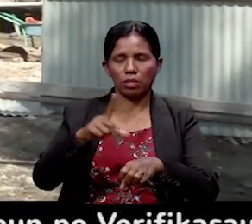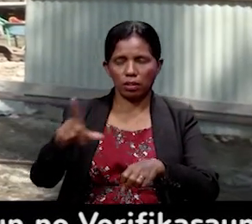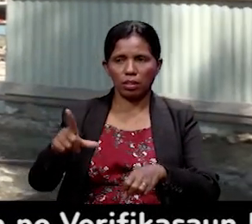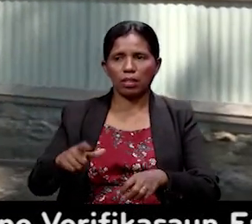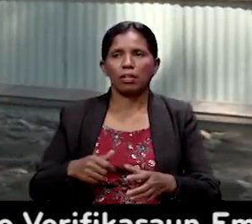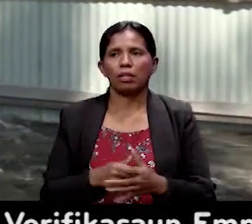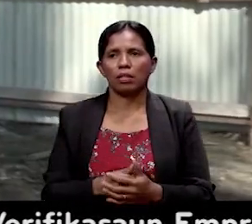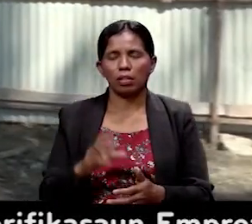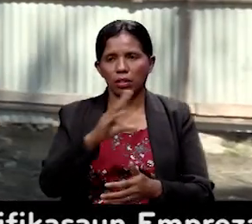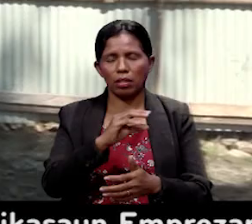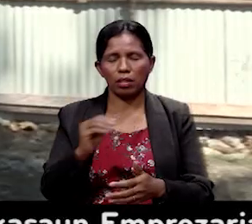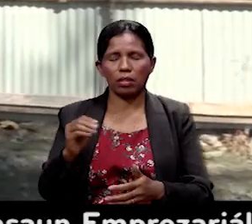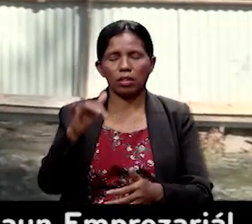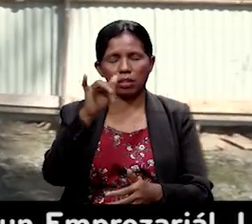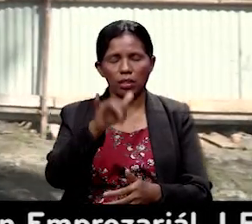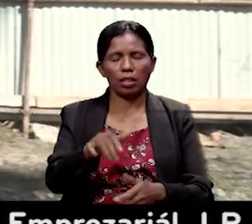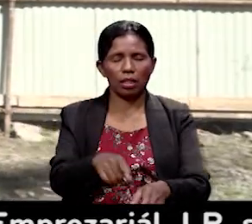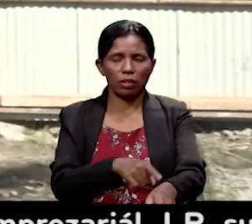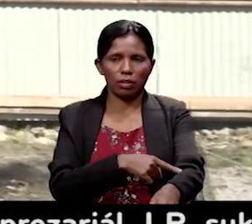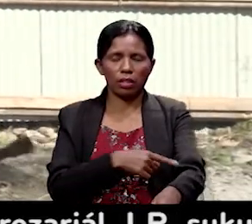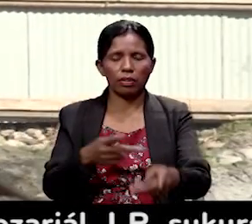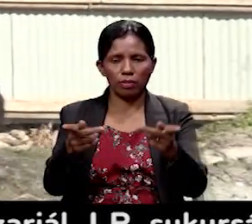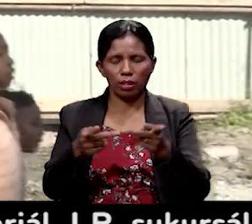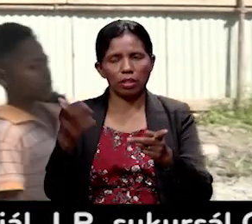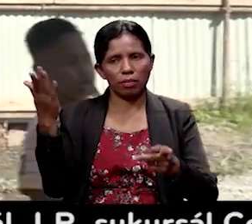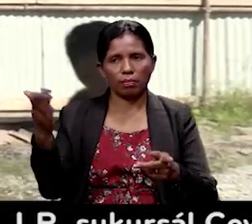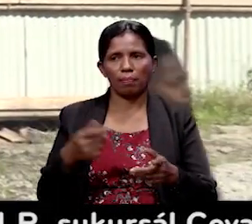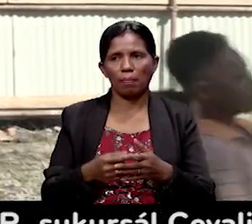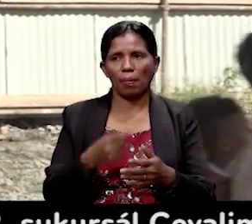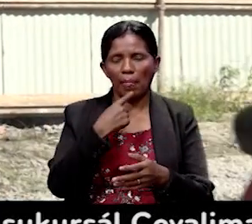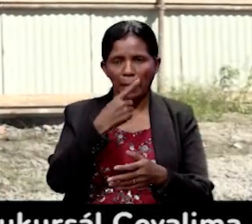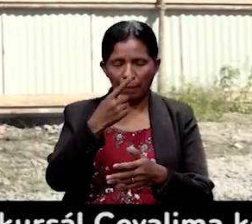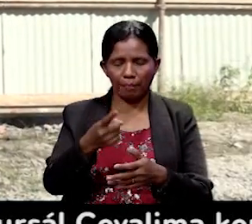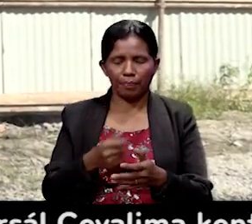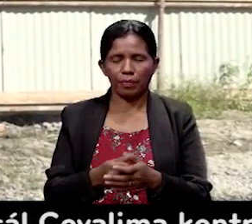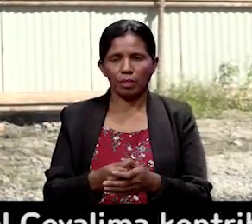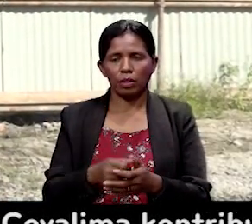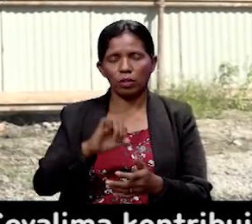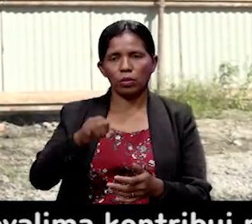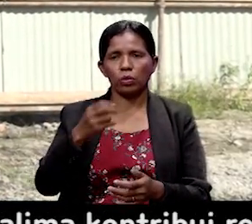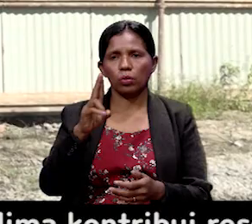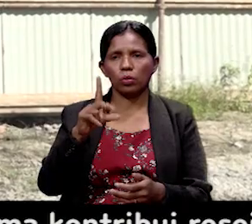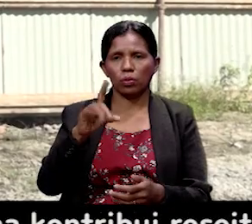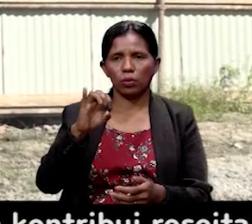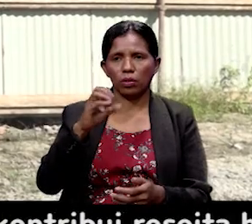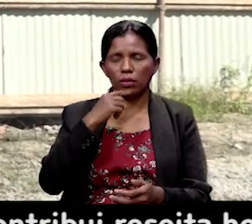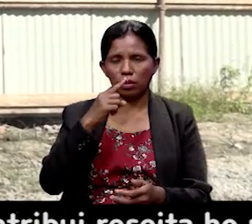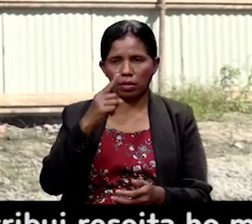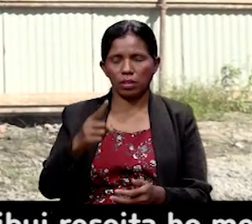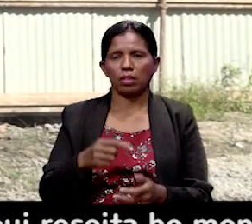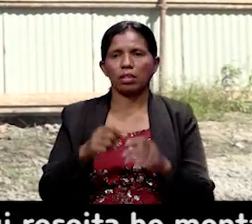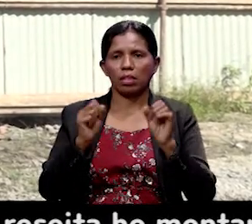Propriedades, no Hela Cleorona e Harainem. Advogado Rei de Barai, Zilu da Silva Hateten, restituição posse provisória